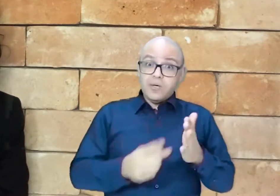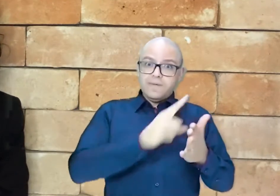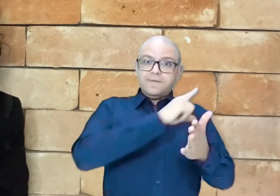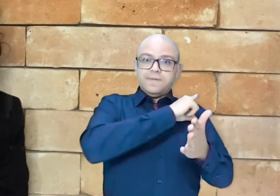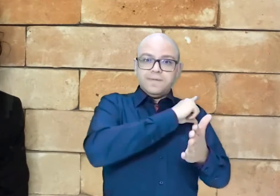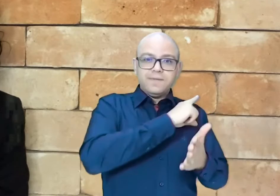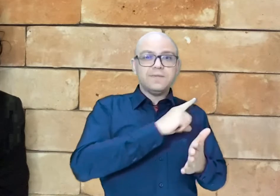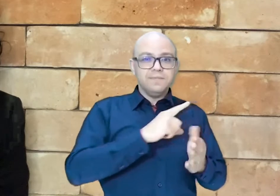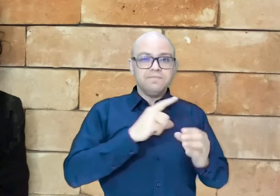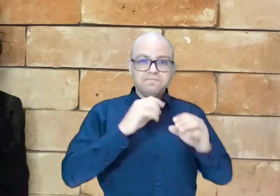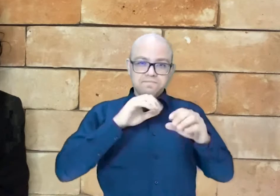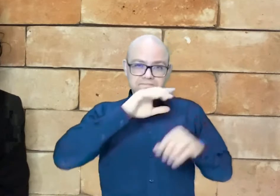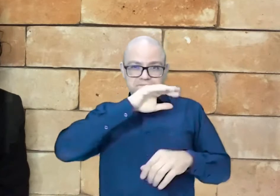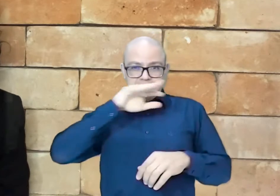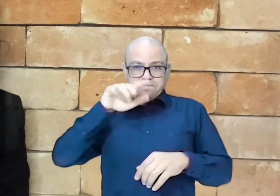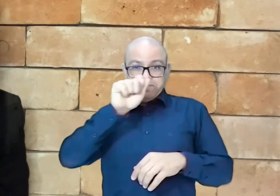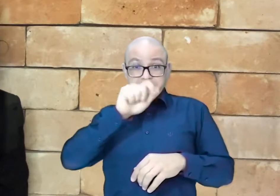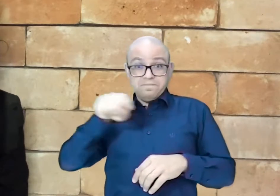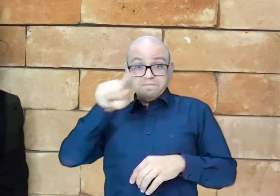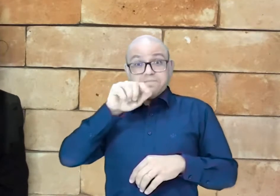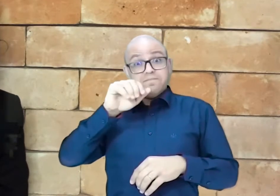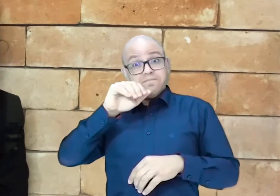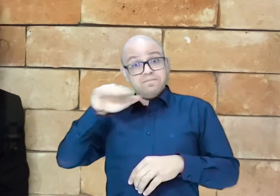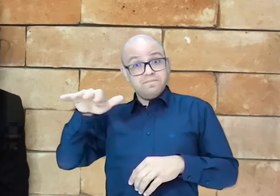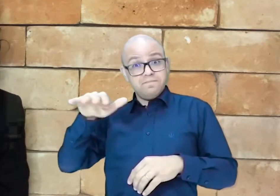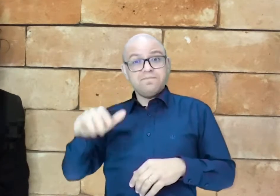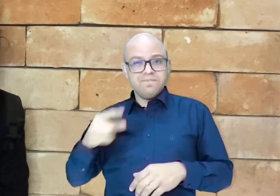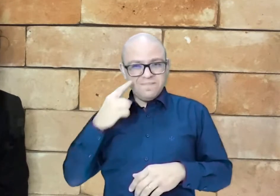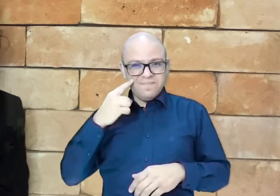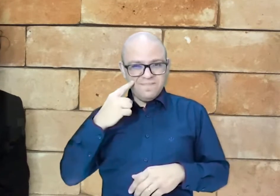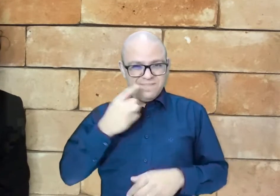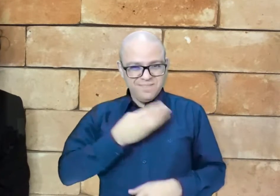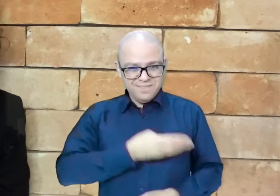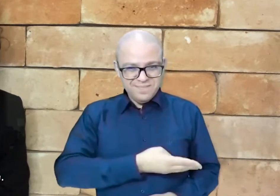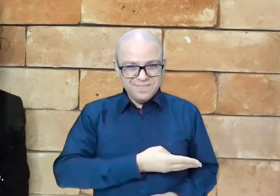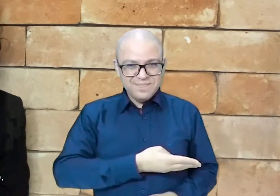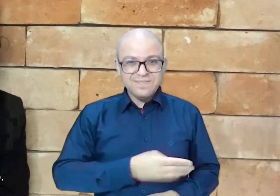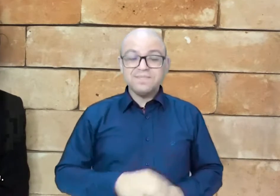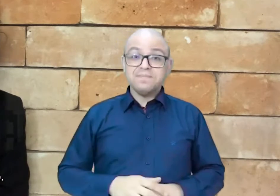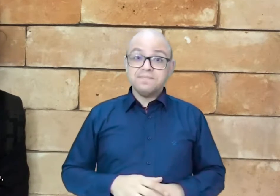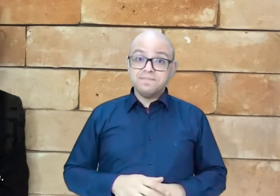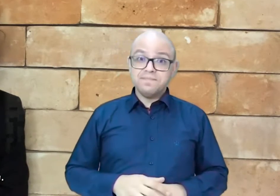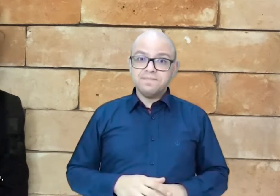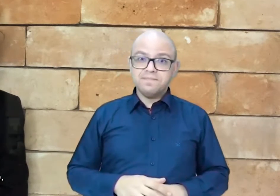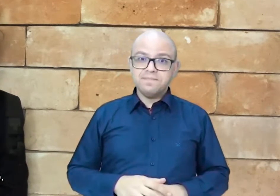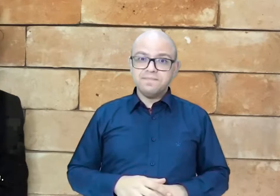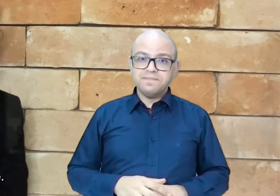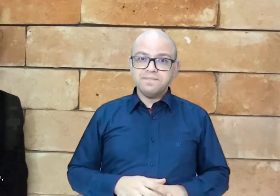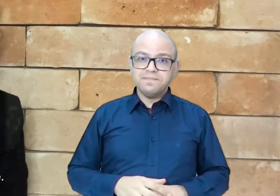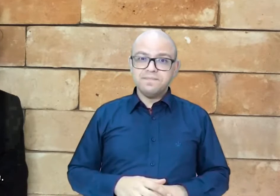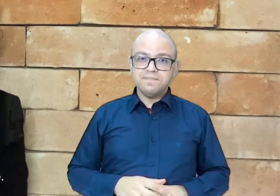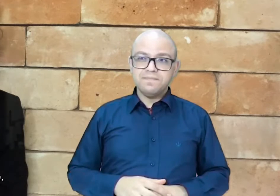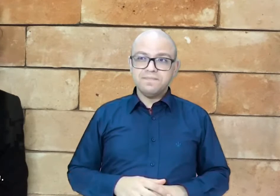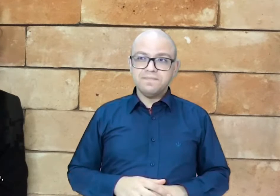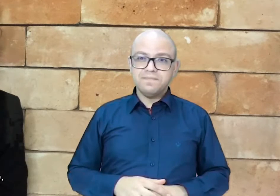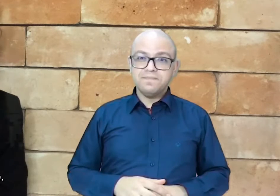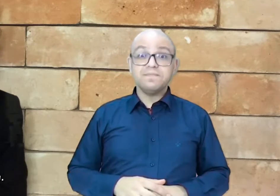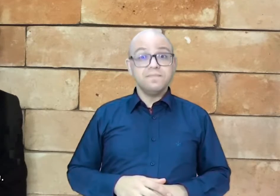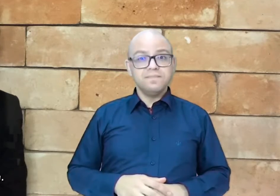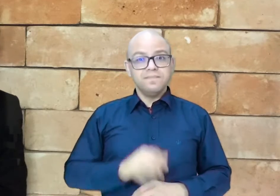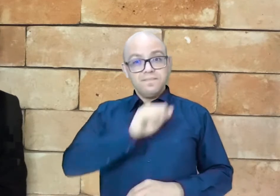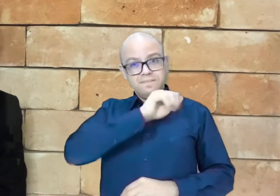úteis de antecedência, um e-mail para o NUIX, Núcleo de Inclusão, Acessibilidade e